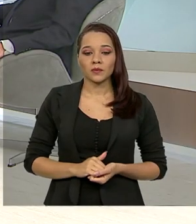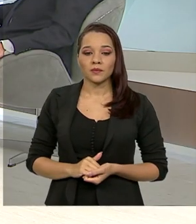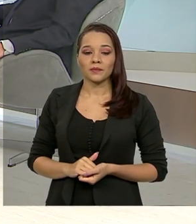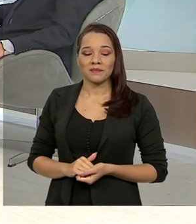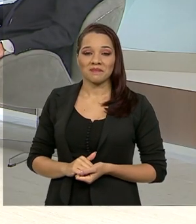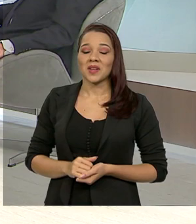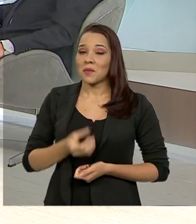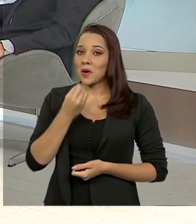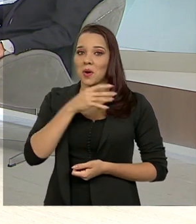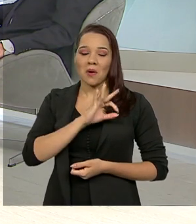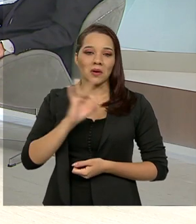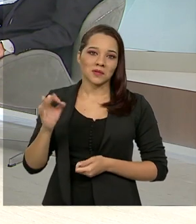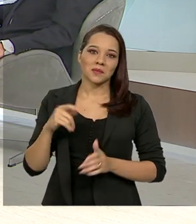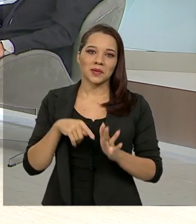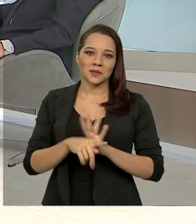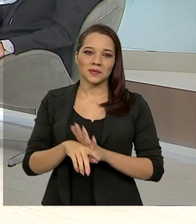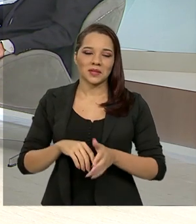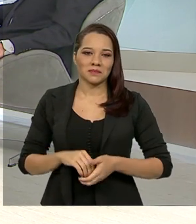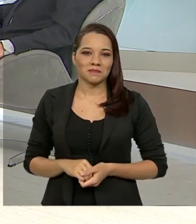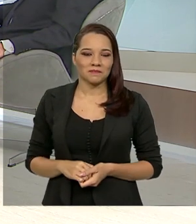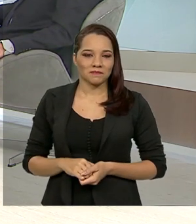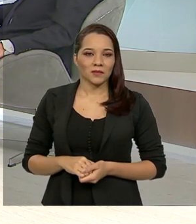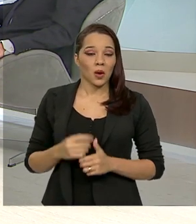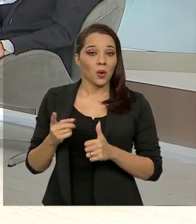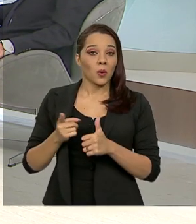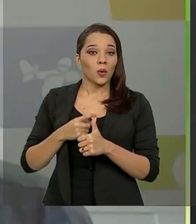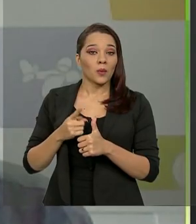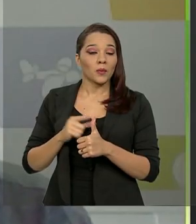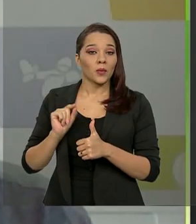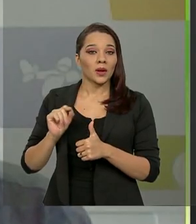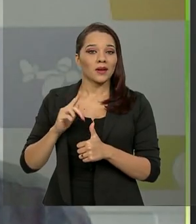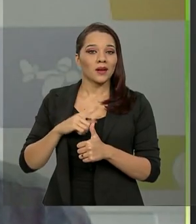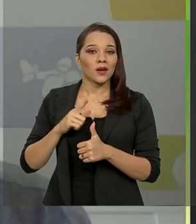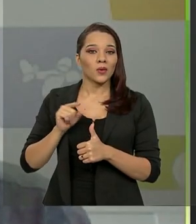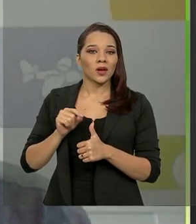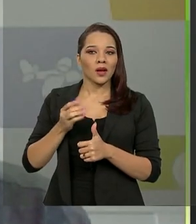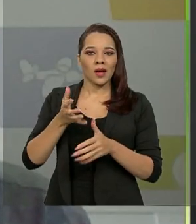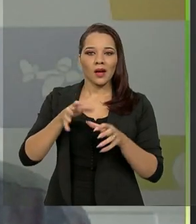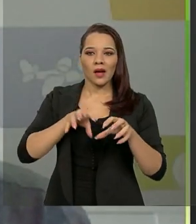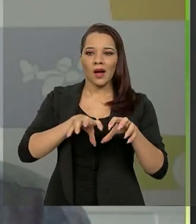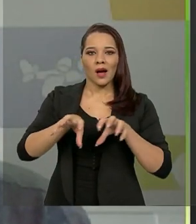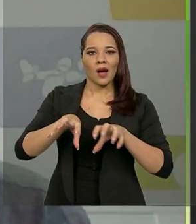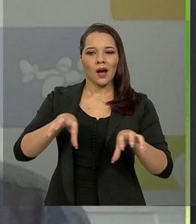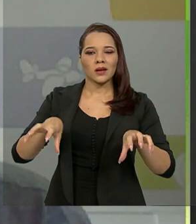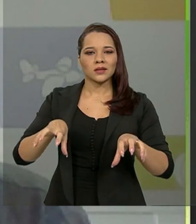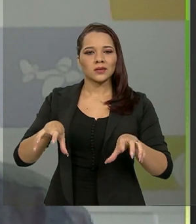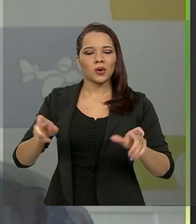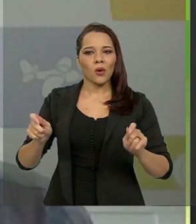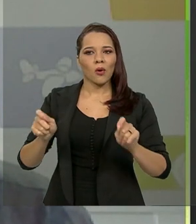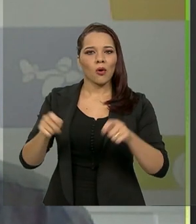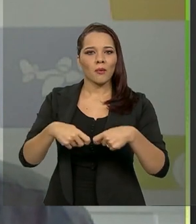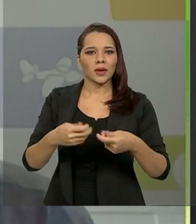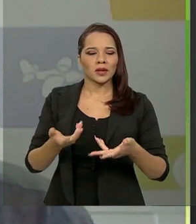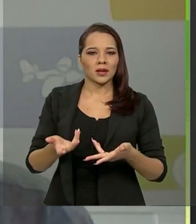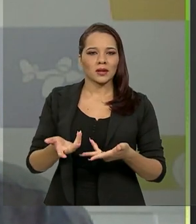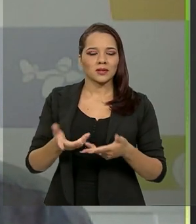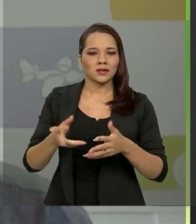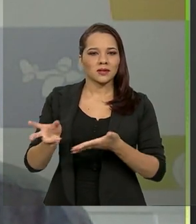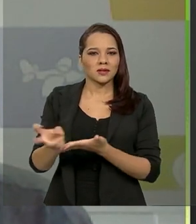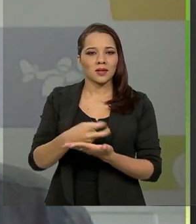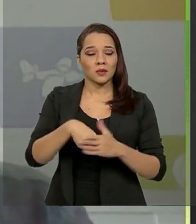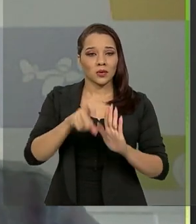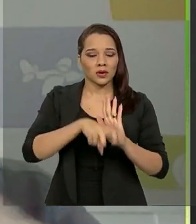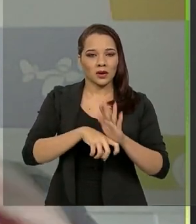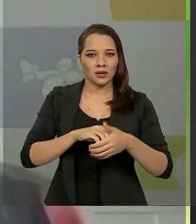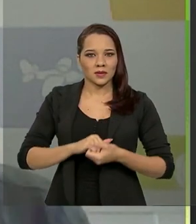Ótima pergunta. Uma das causas é a repartição das competências tributárias que a gente tem na Constituição